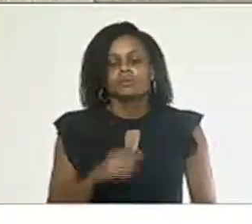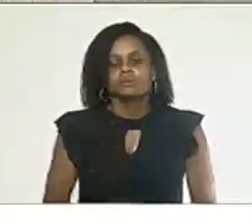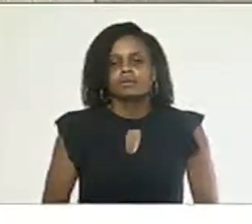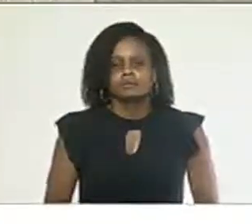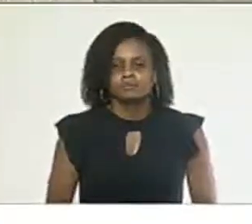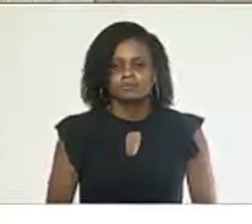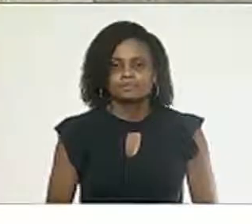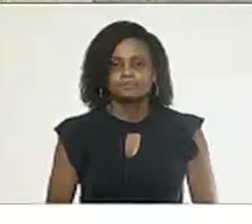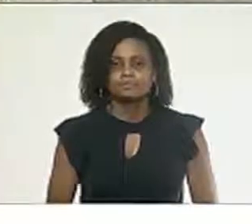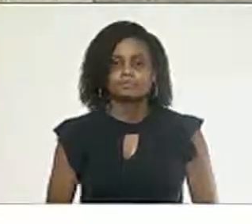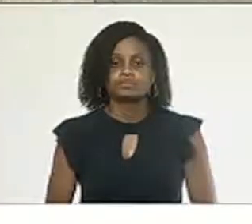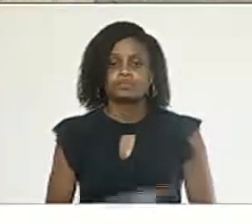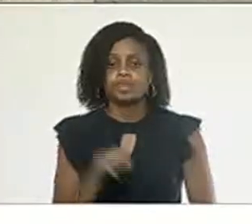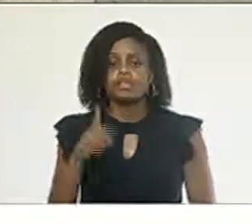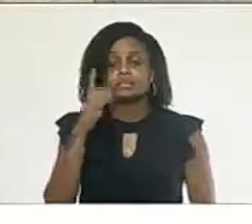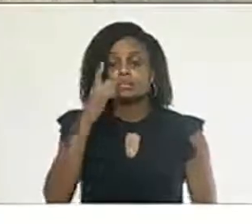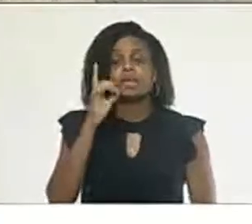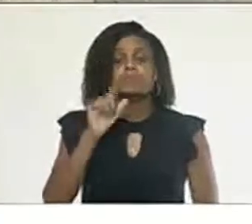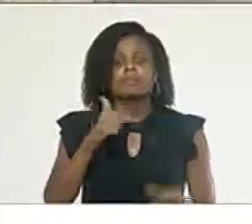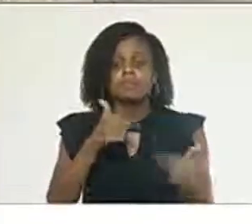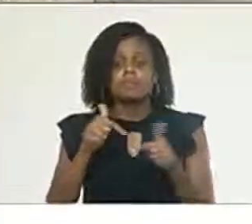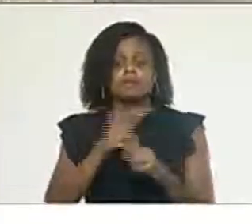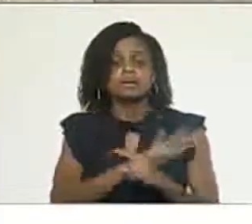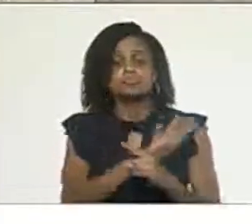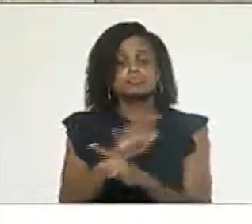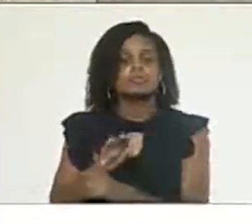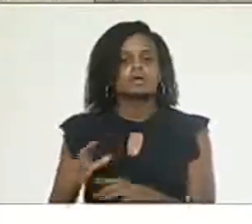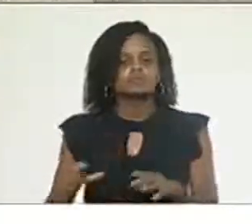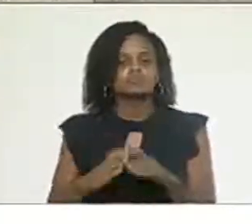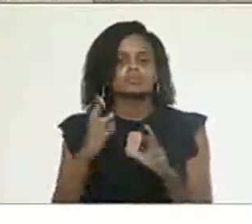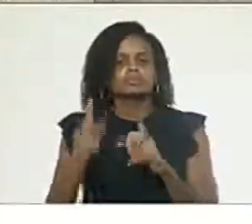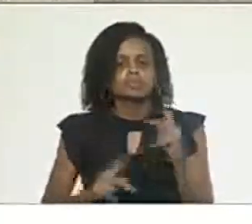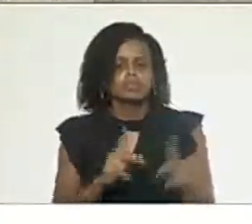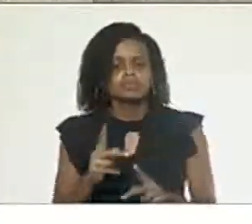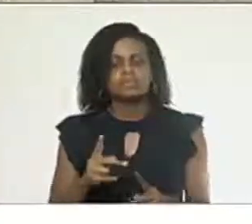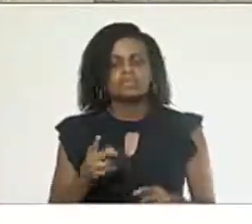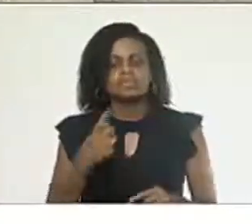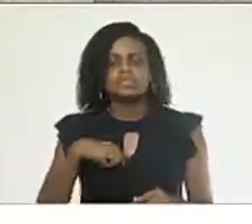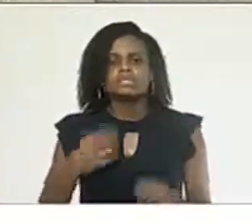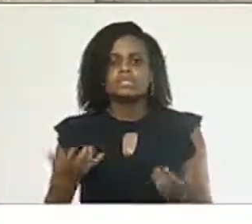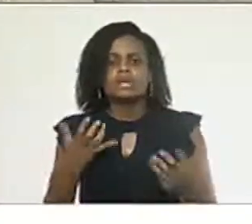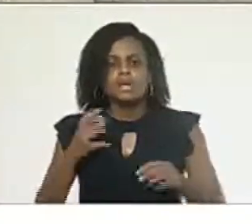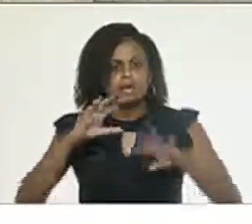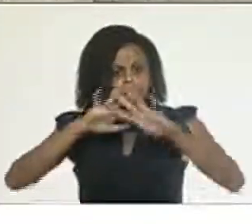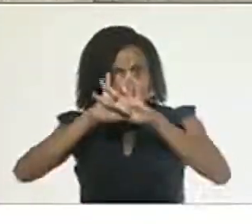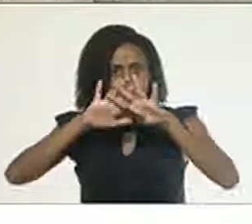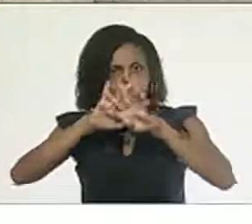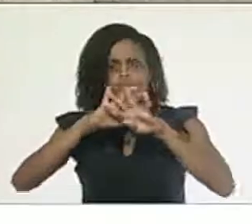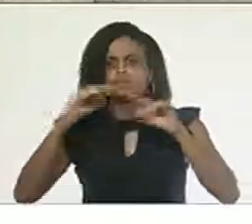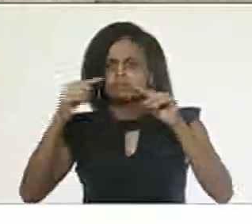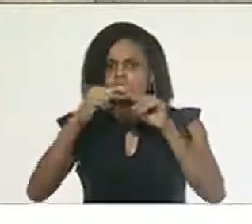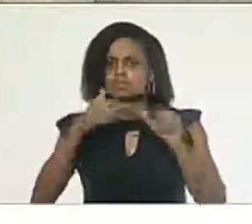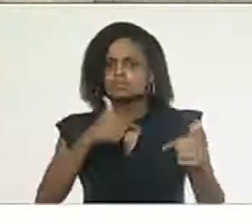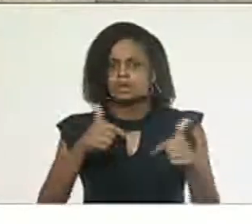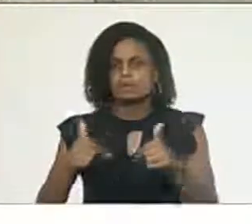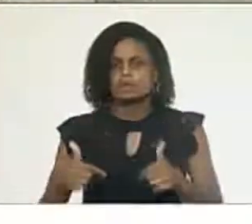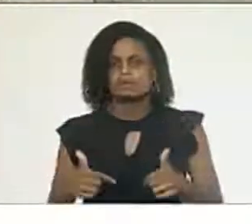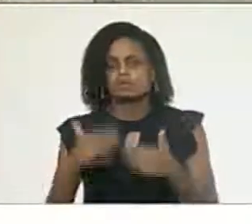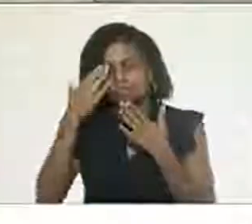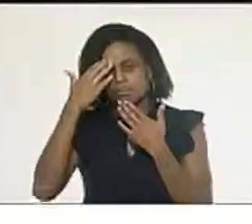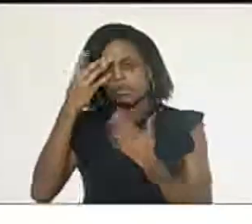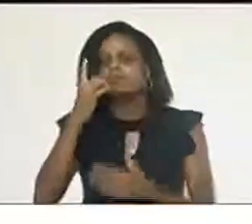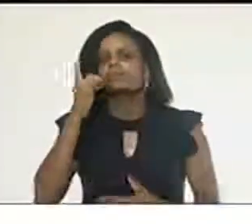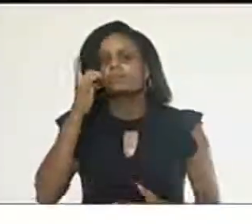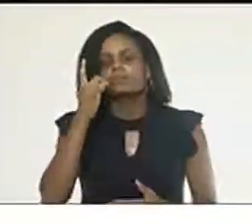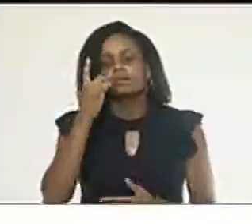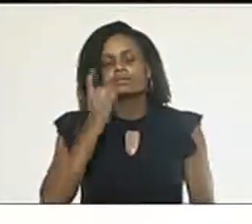que deveriam trabalhar para o povo. E a gente espera que a transparência faça parte desse trabalho também. Muito obrigada, senhor deputado.